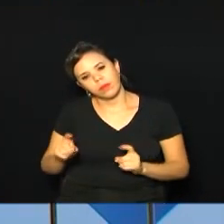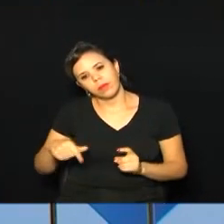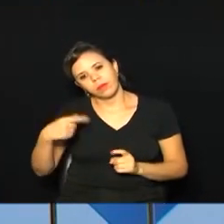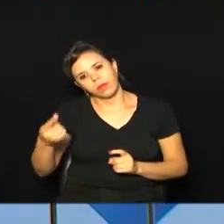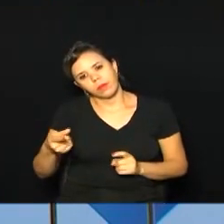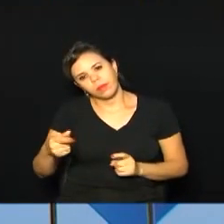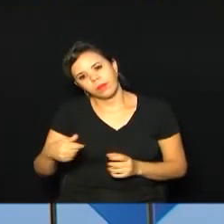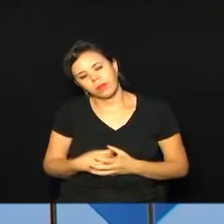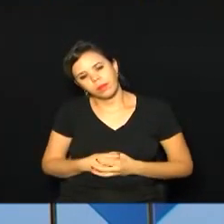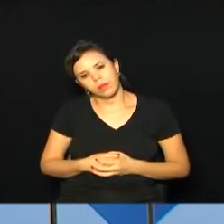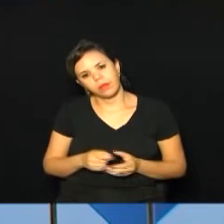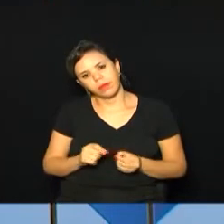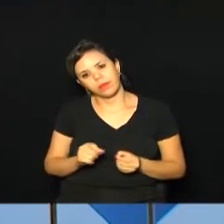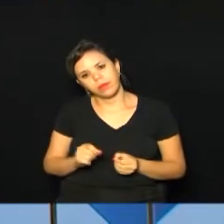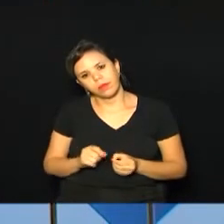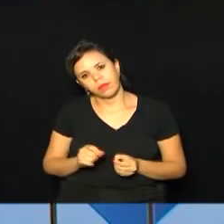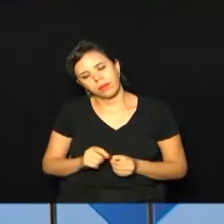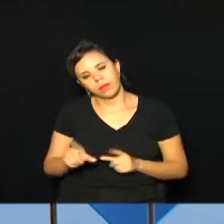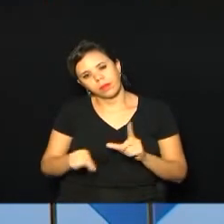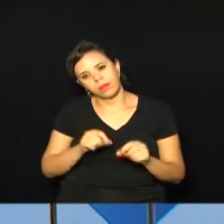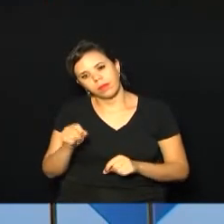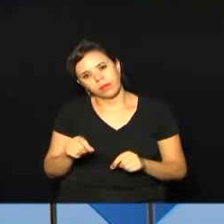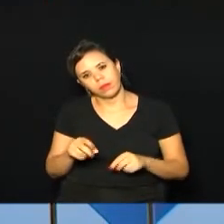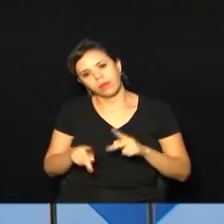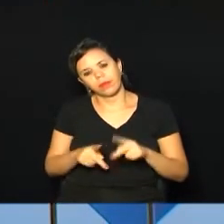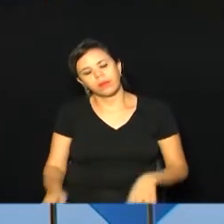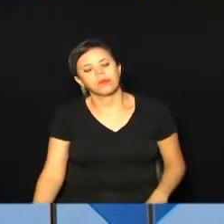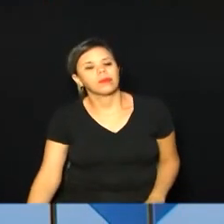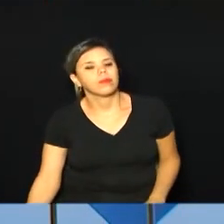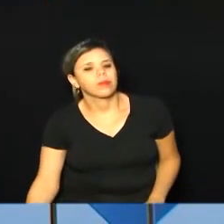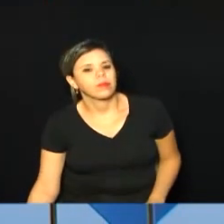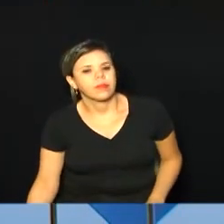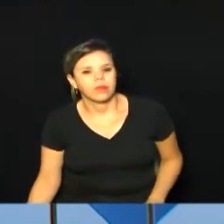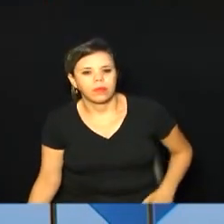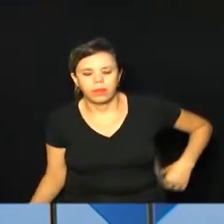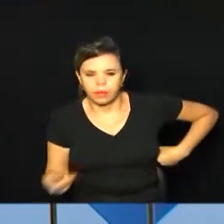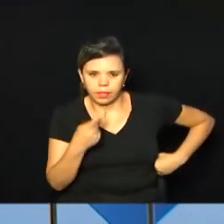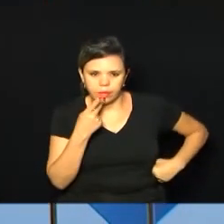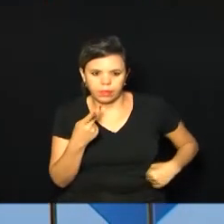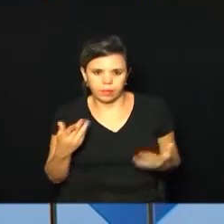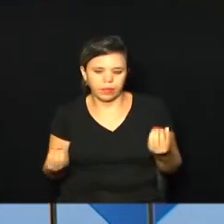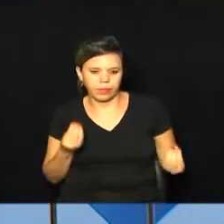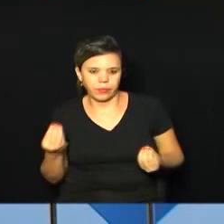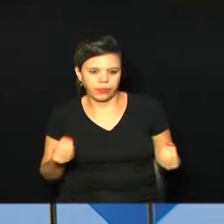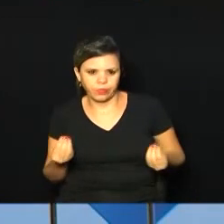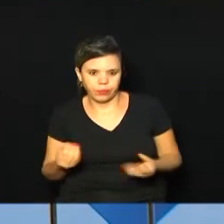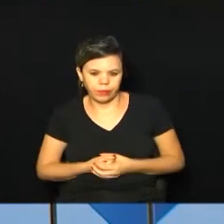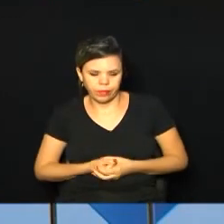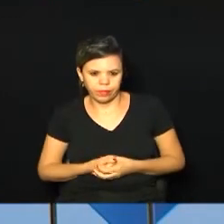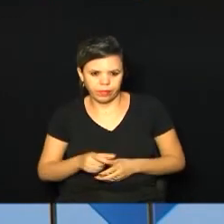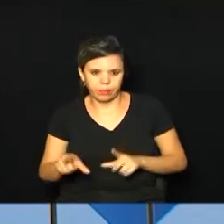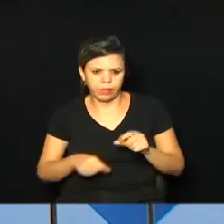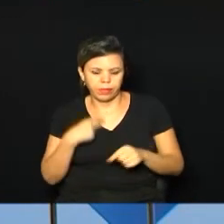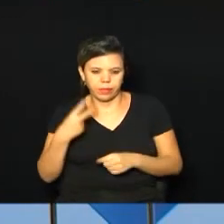na seguinte, que é feita, então, a escolha dos membros. E aí, a gente vai falar agora como é, então, que é